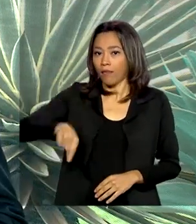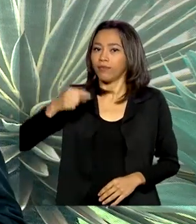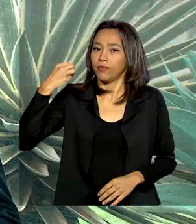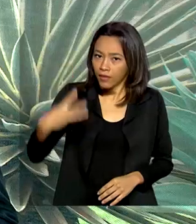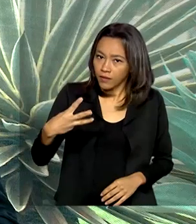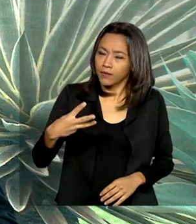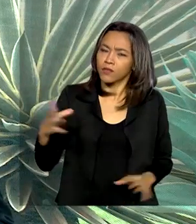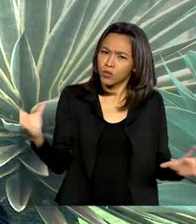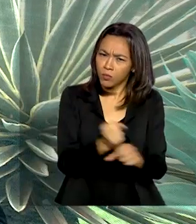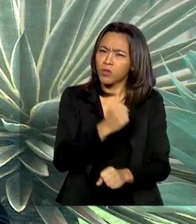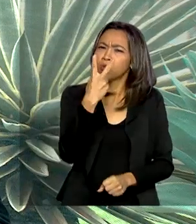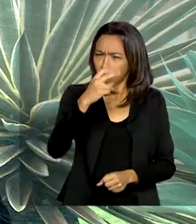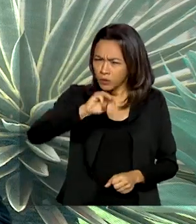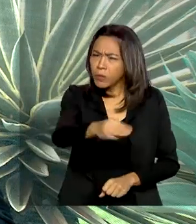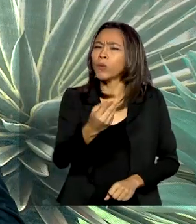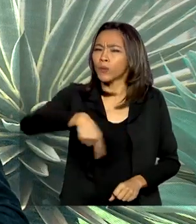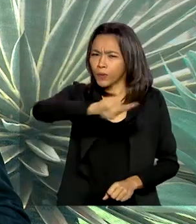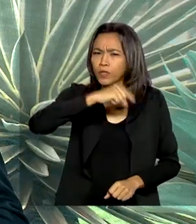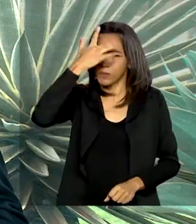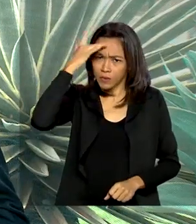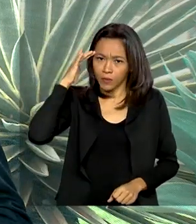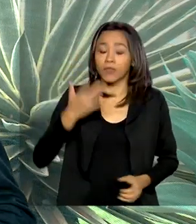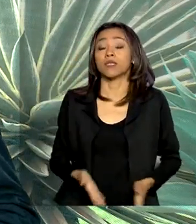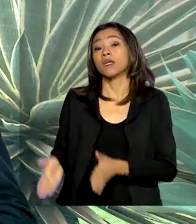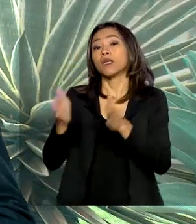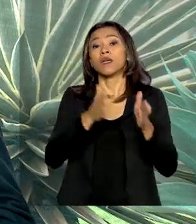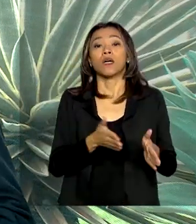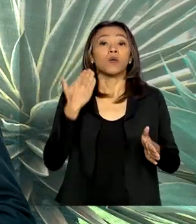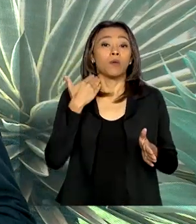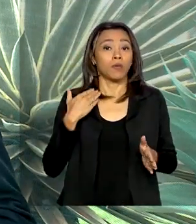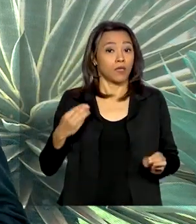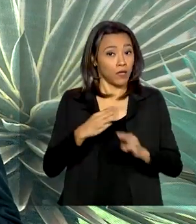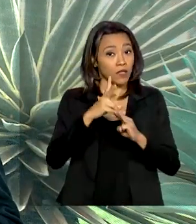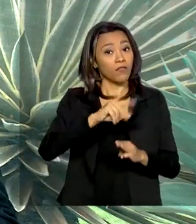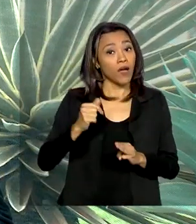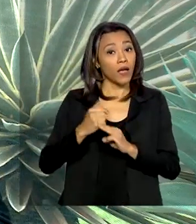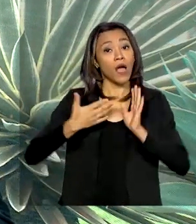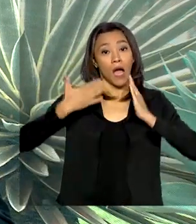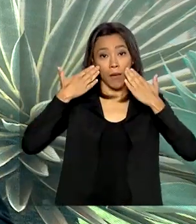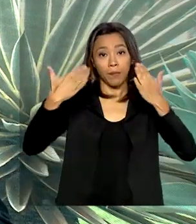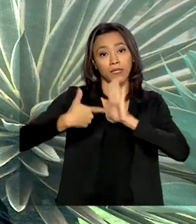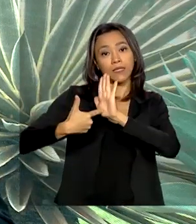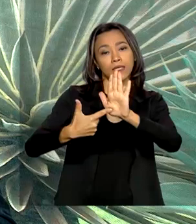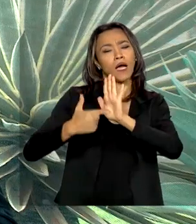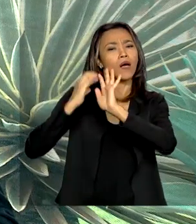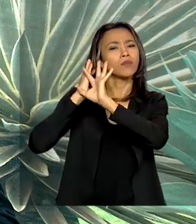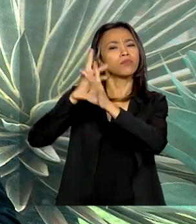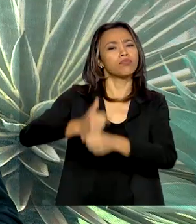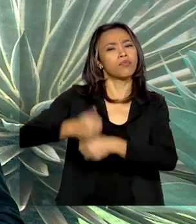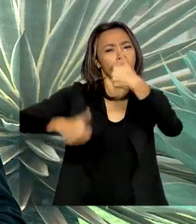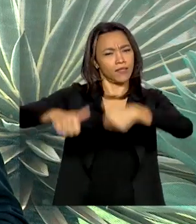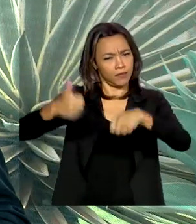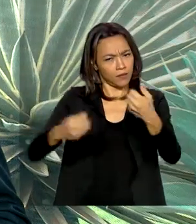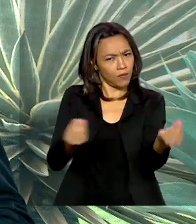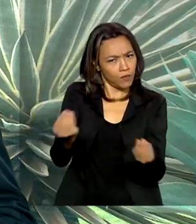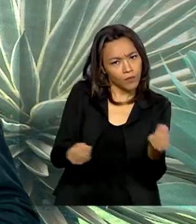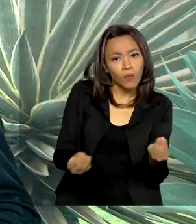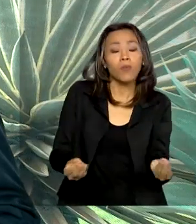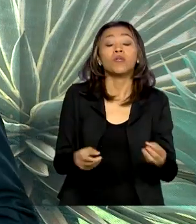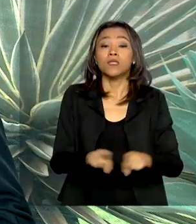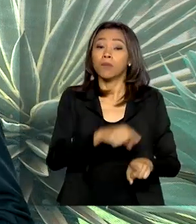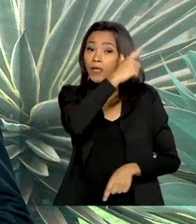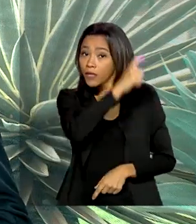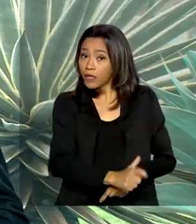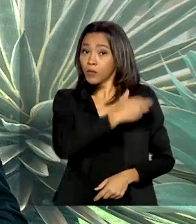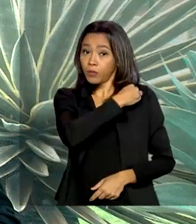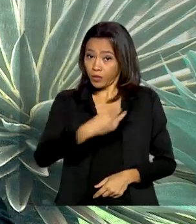milhões de pessoas. A Caixa Econômica Federal deve apresentar hoje um balanço do pagamento do auxílio emergencial. E o ministro da Cidadania, em